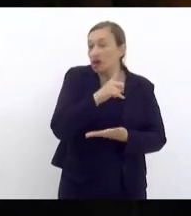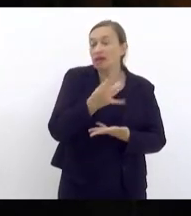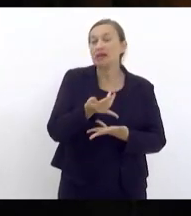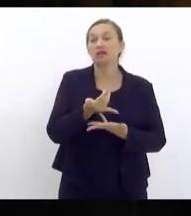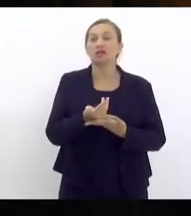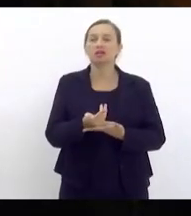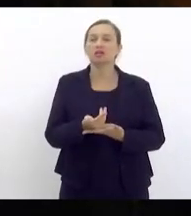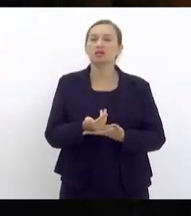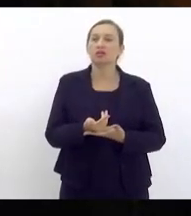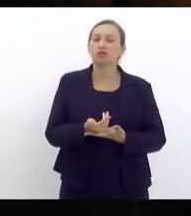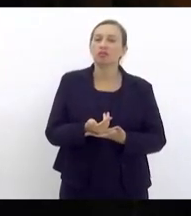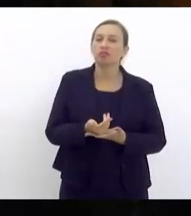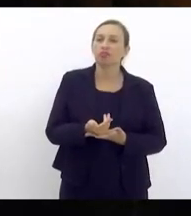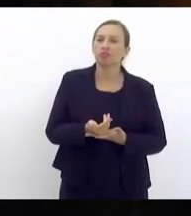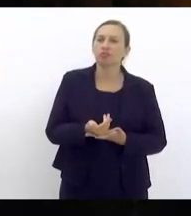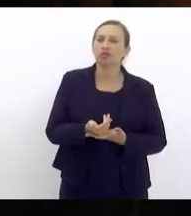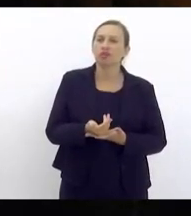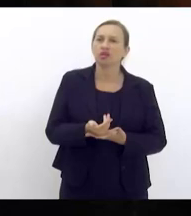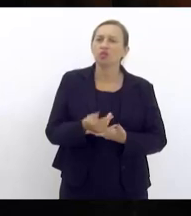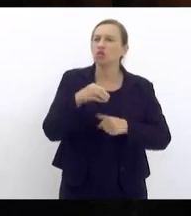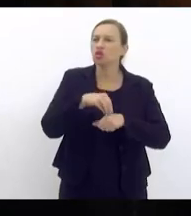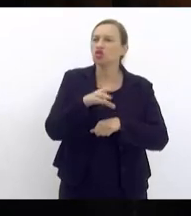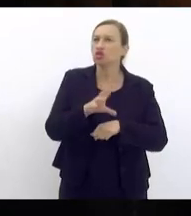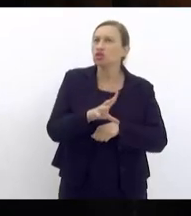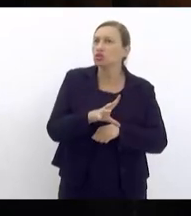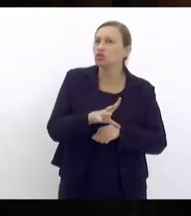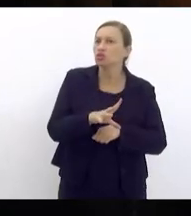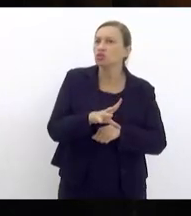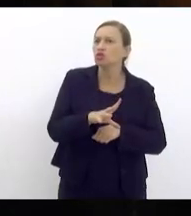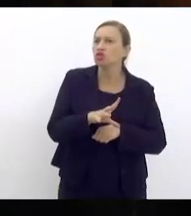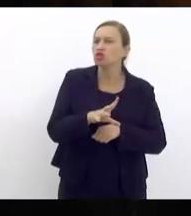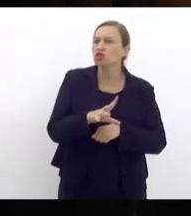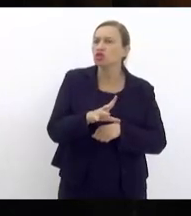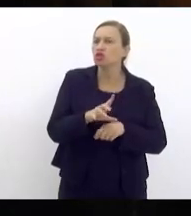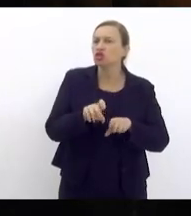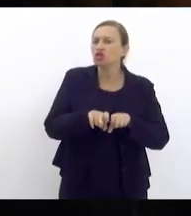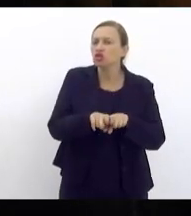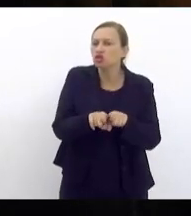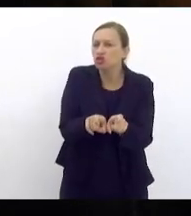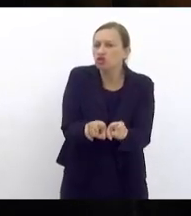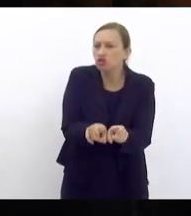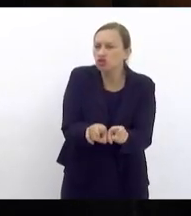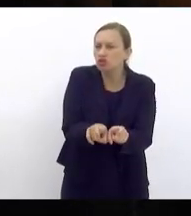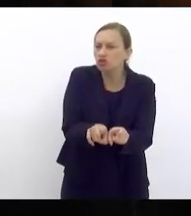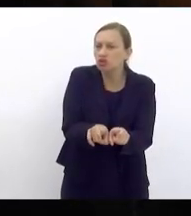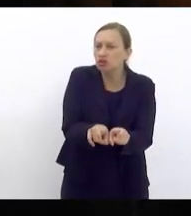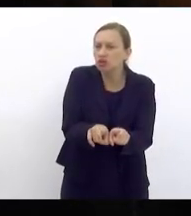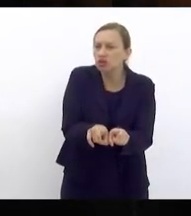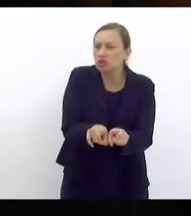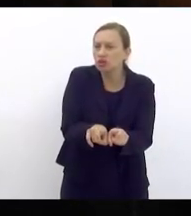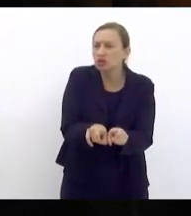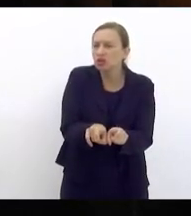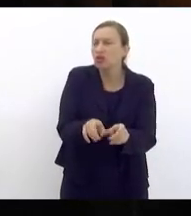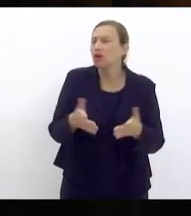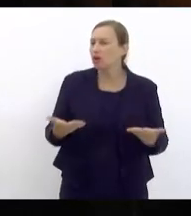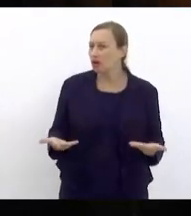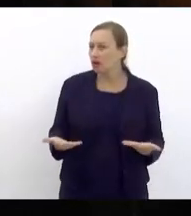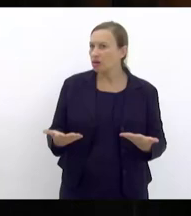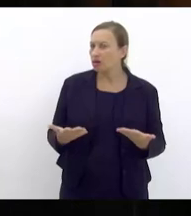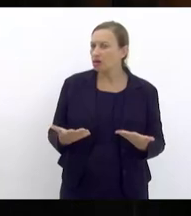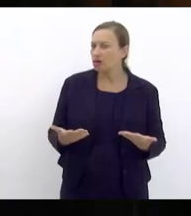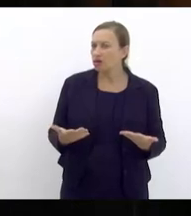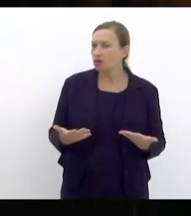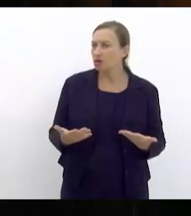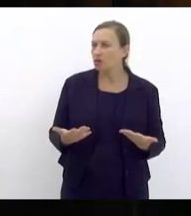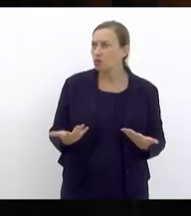é a indicações de ginecologistas que permanecendo esses